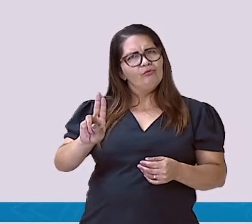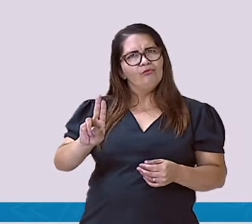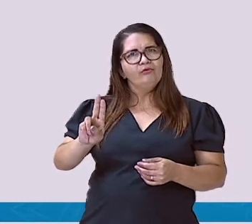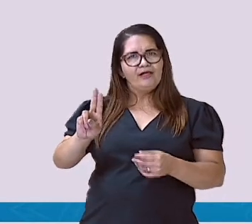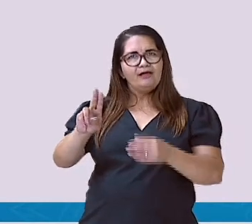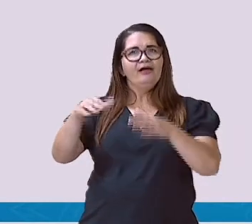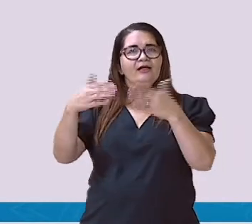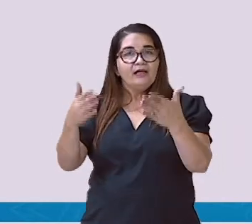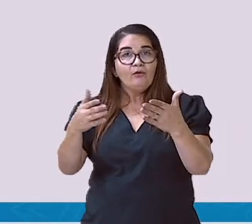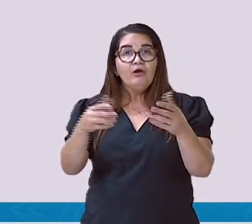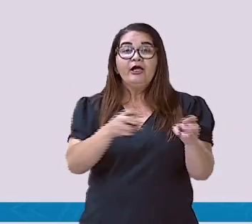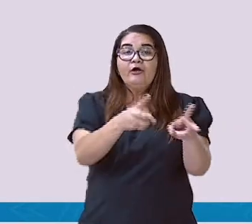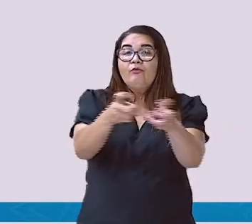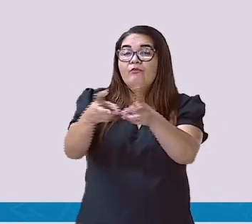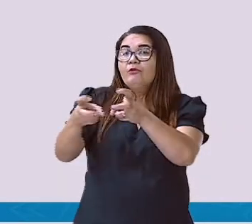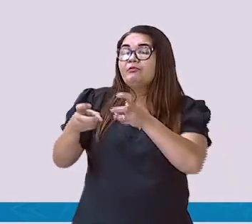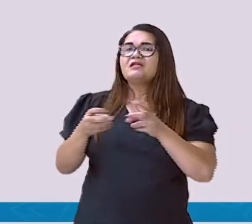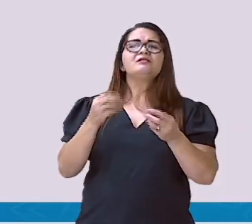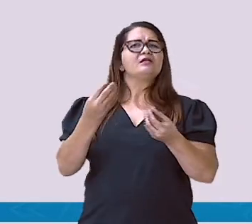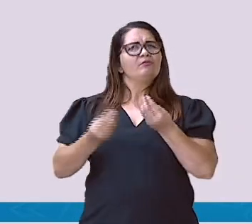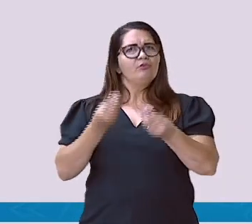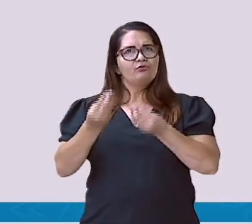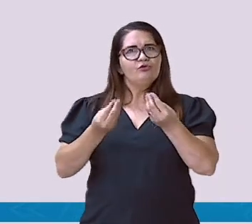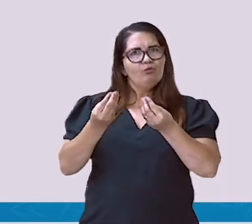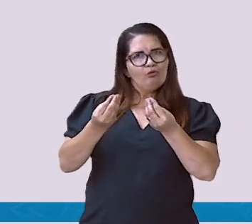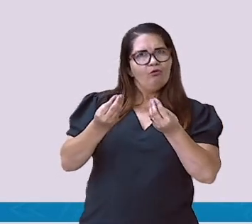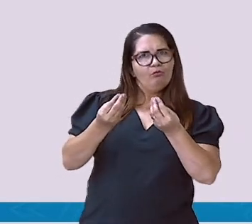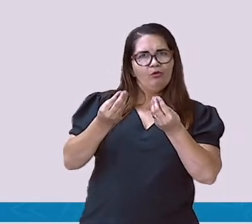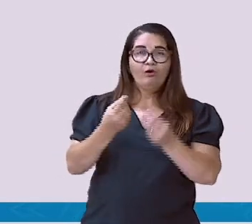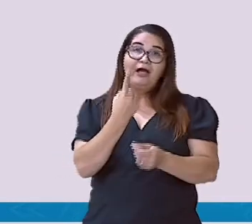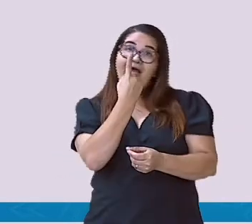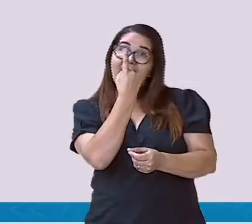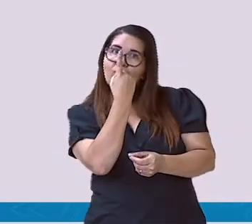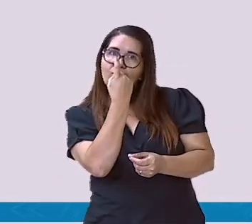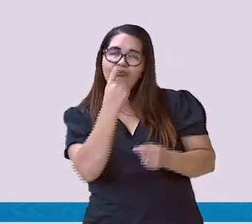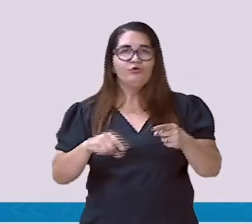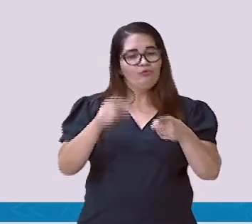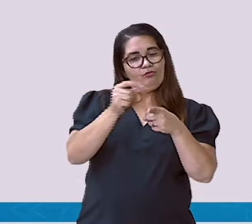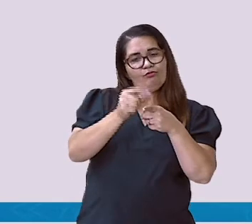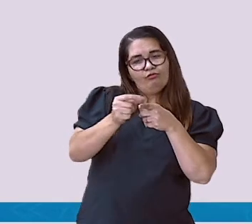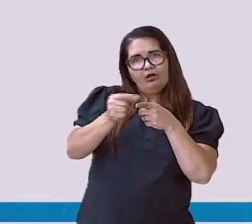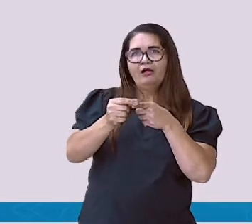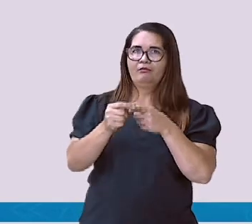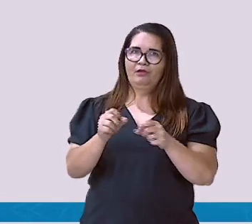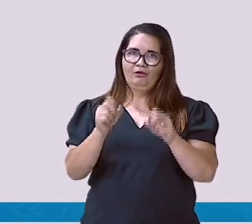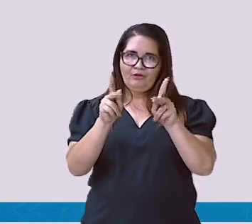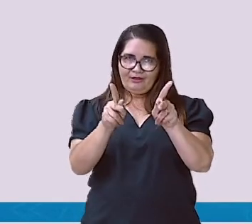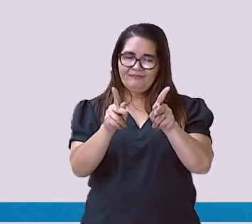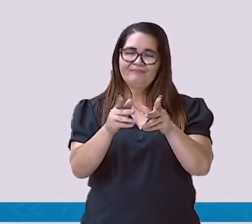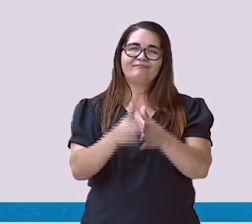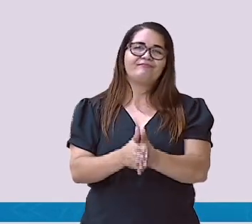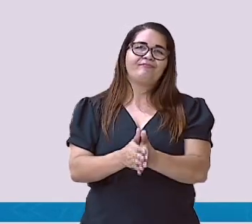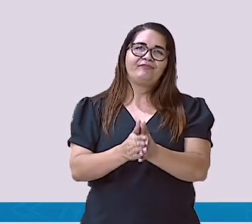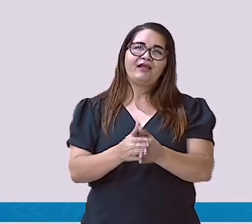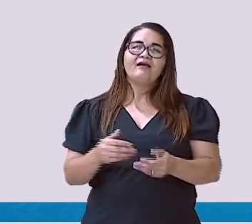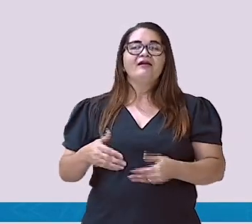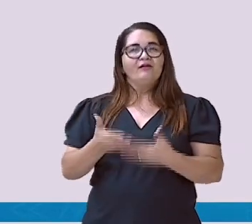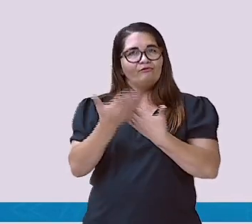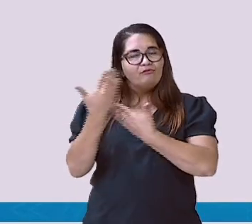aí ele faz o papel de um único fonema, certo? Vamos